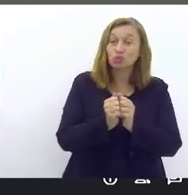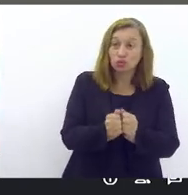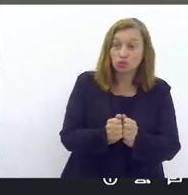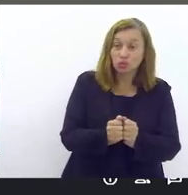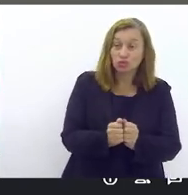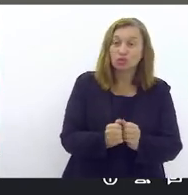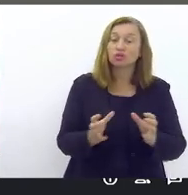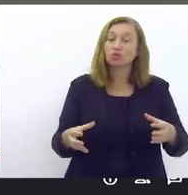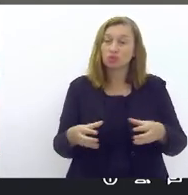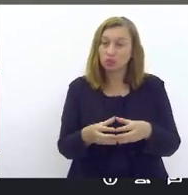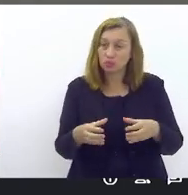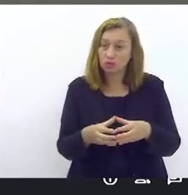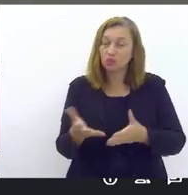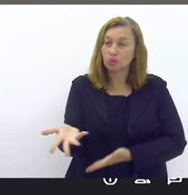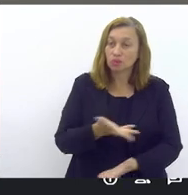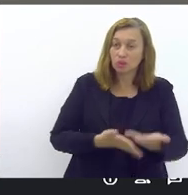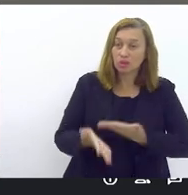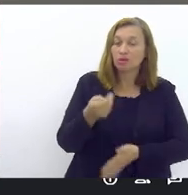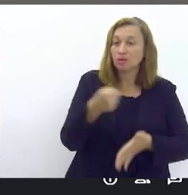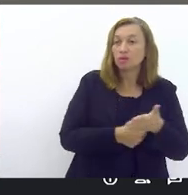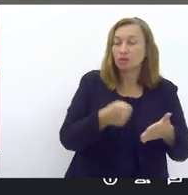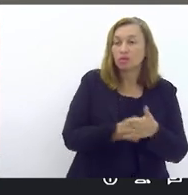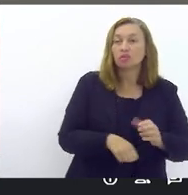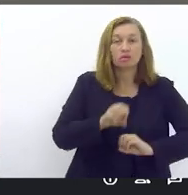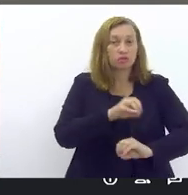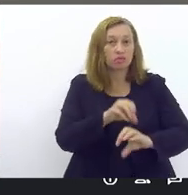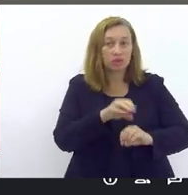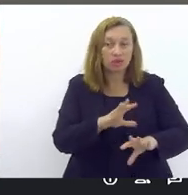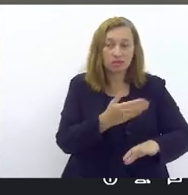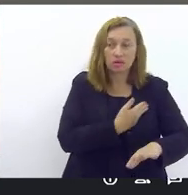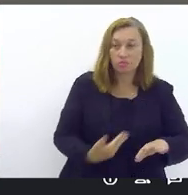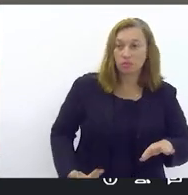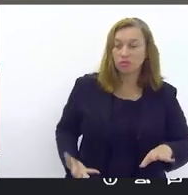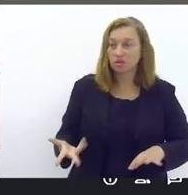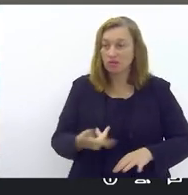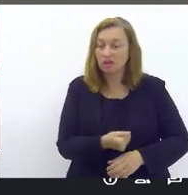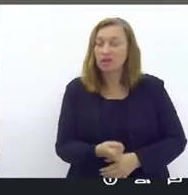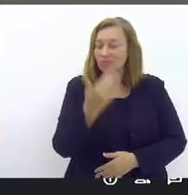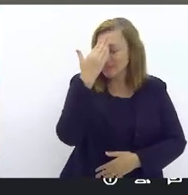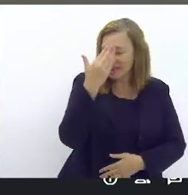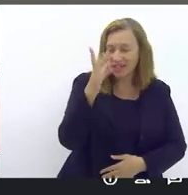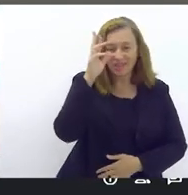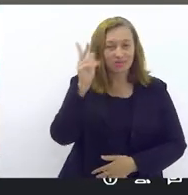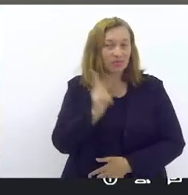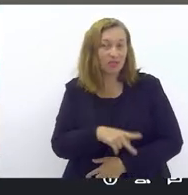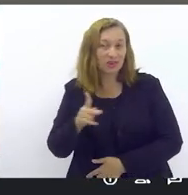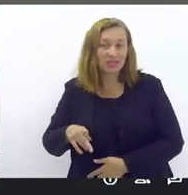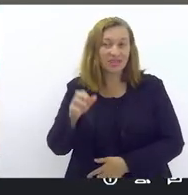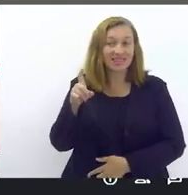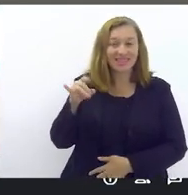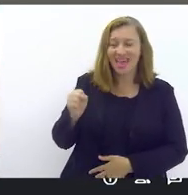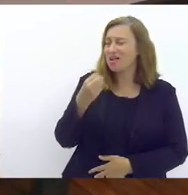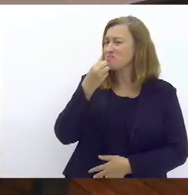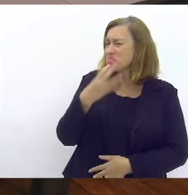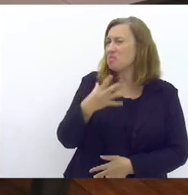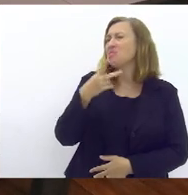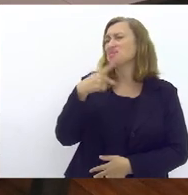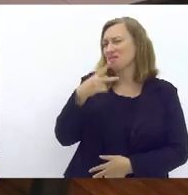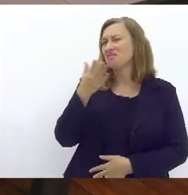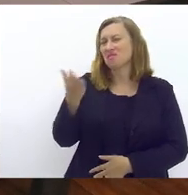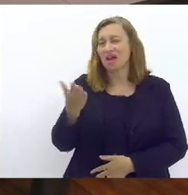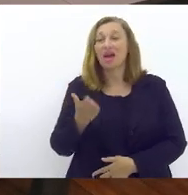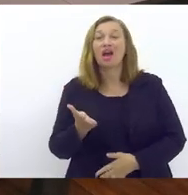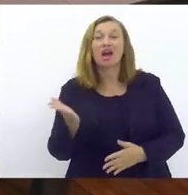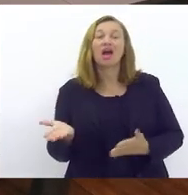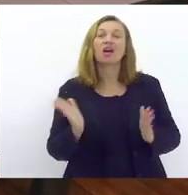conjuntamente, coletivamente, na luta por uma educação pública de qualidade. Obrigado, professor Odisseia. Muito bom a sua fala. E